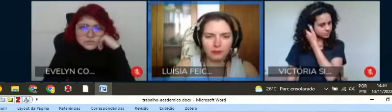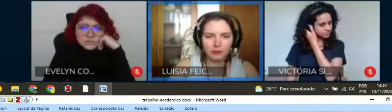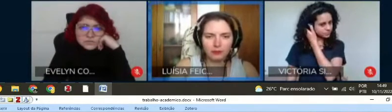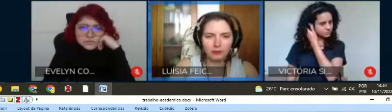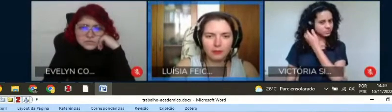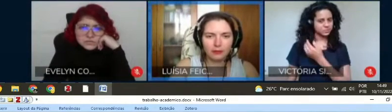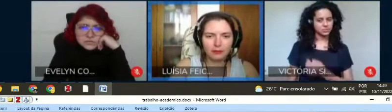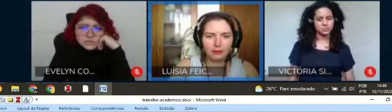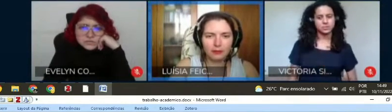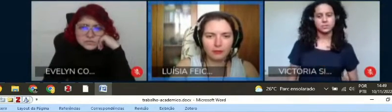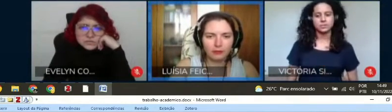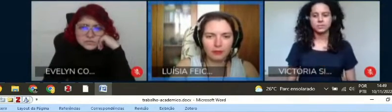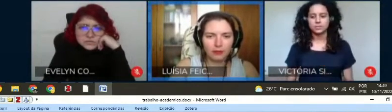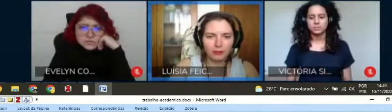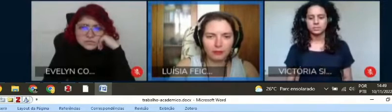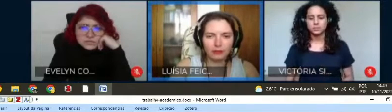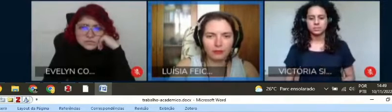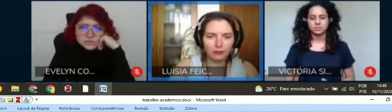algumas